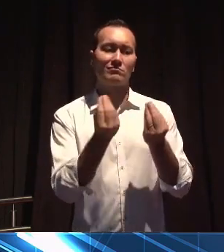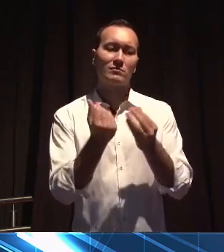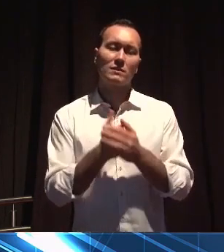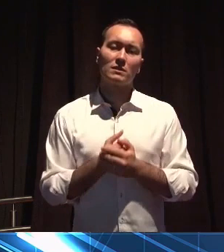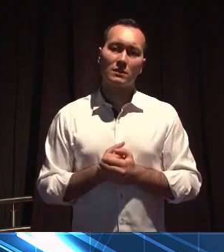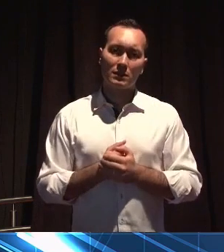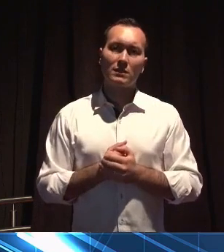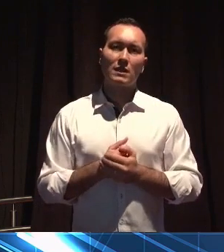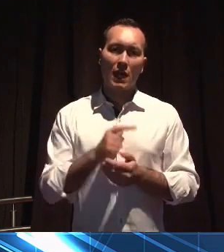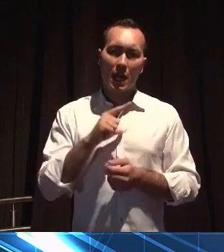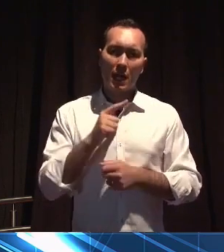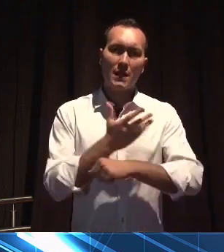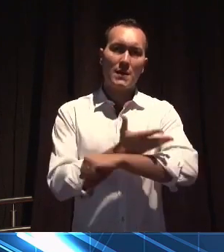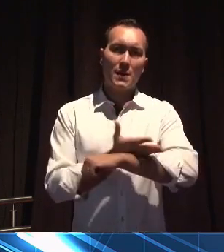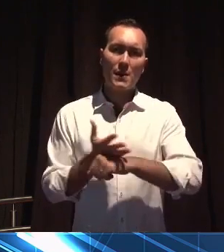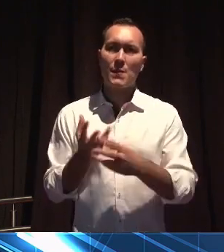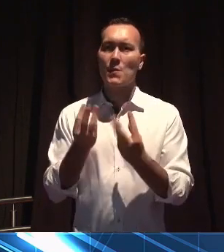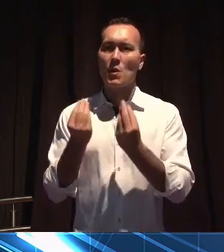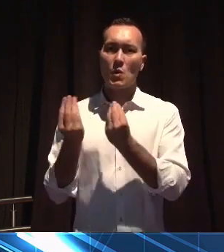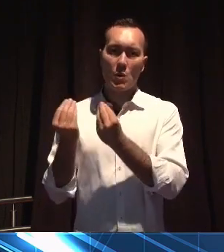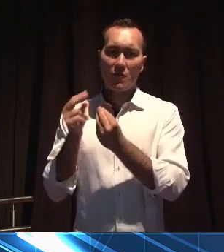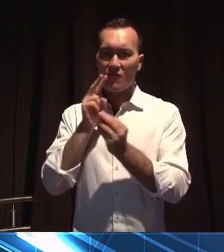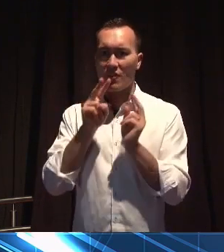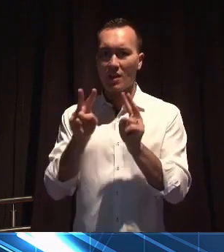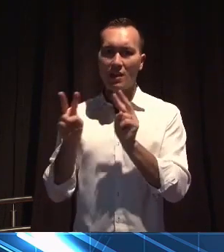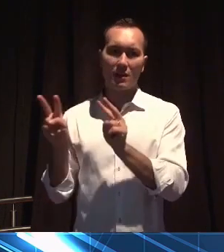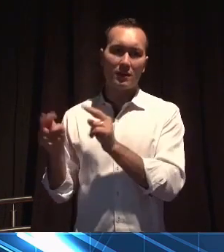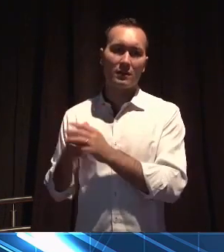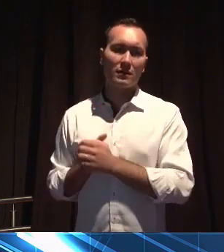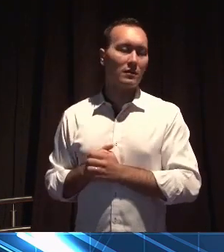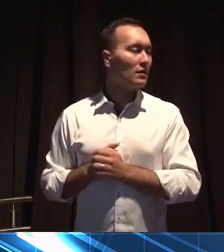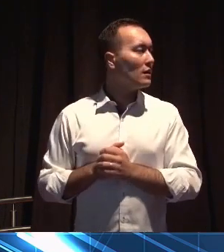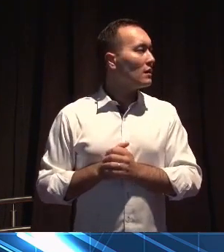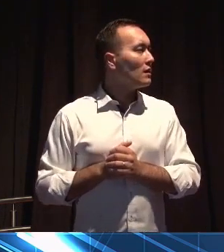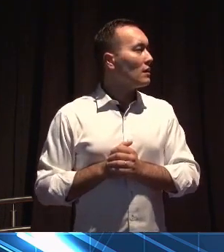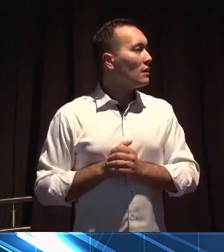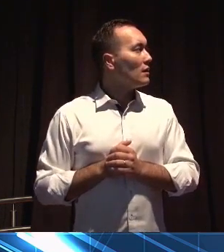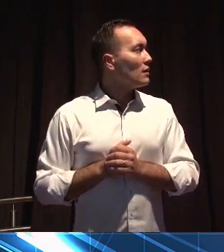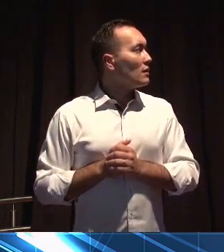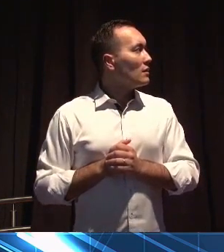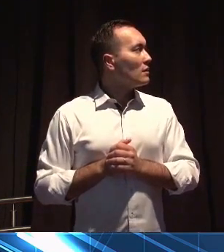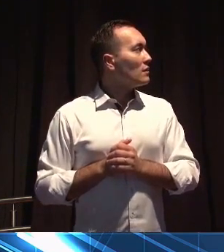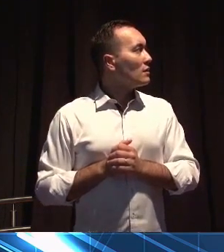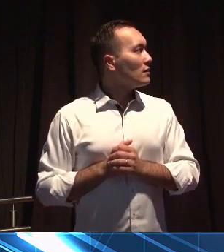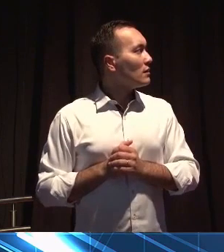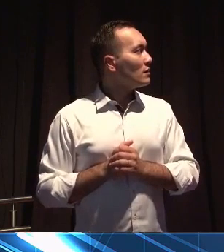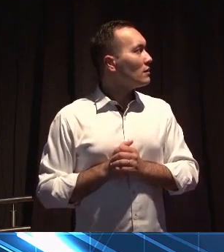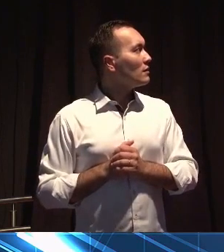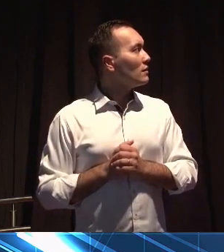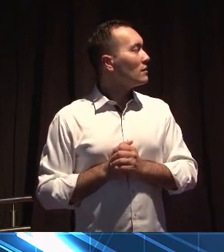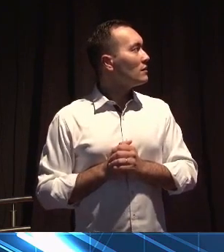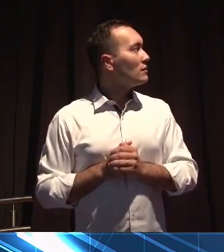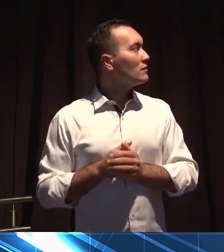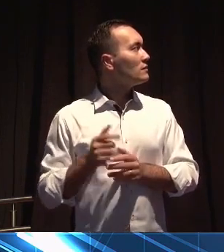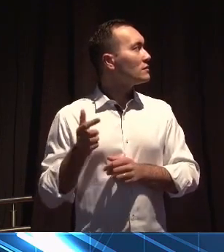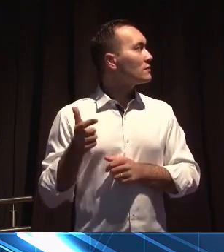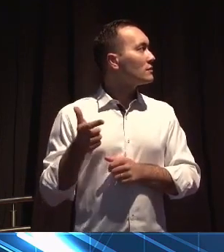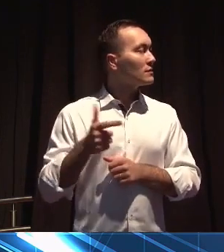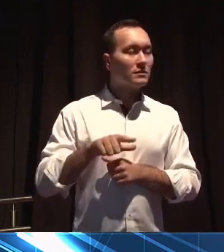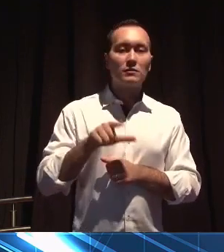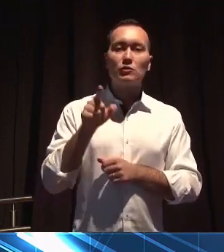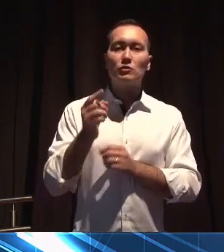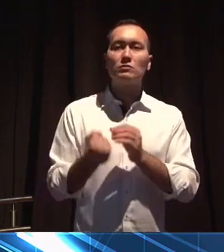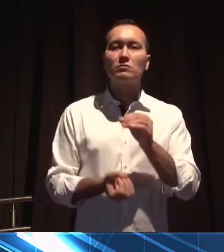é E aí tem essa coisa é para que que você cria uma abstração para reuso e para